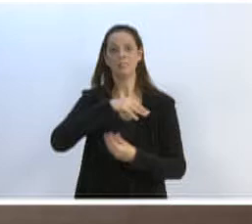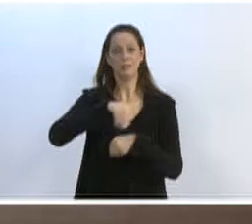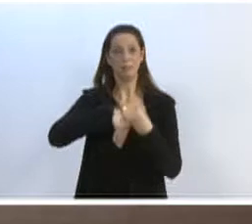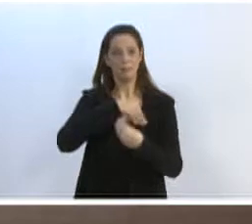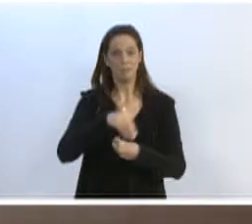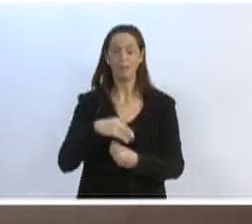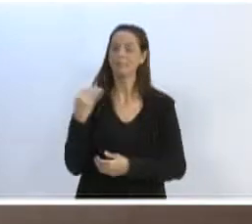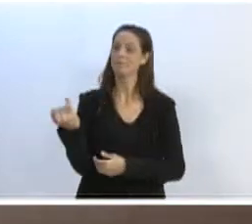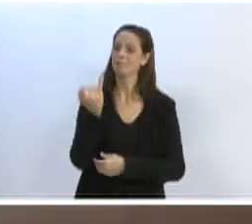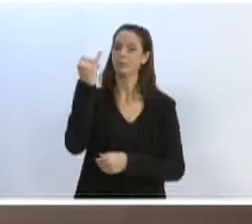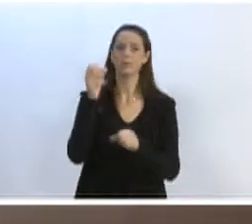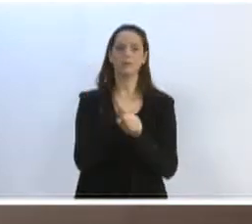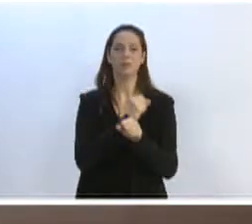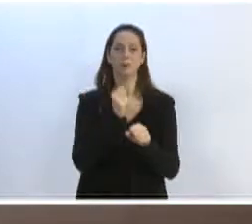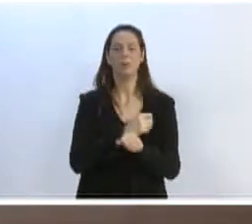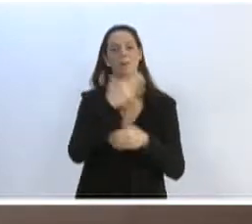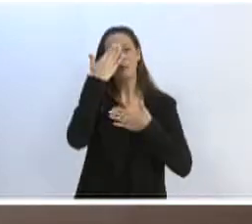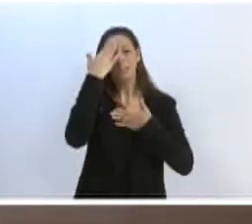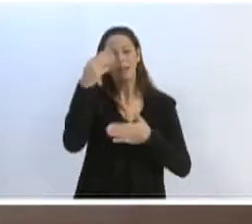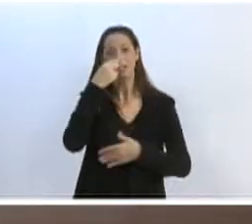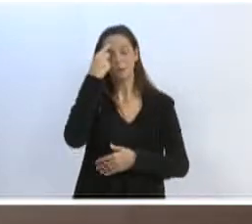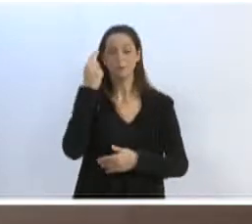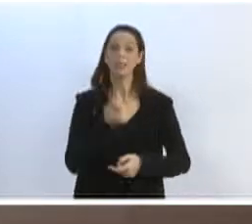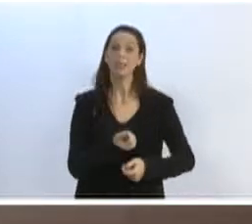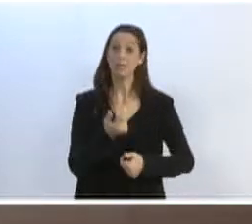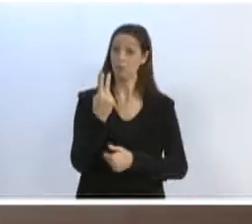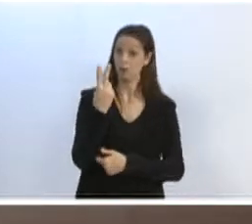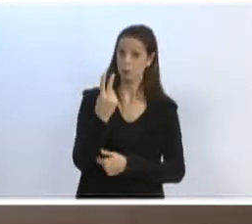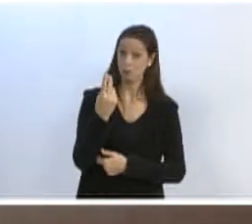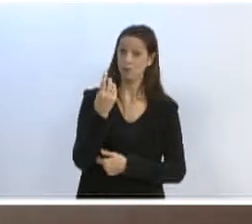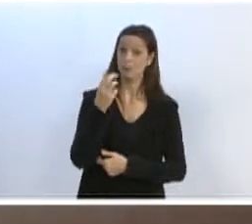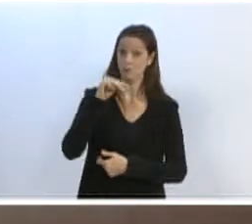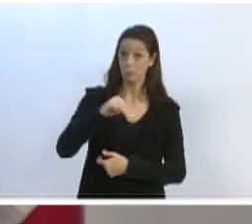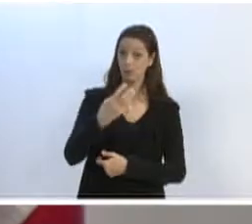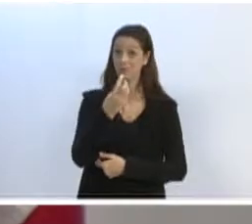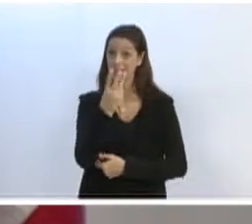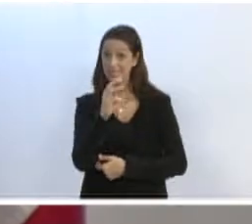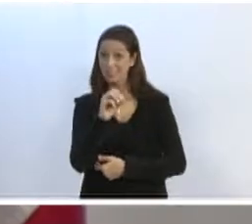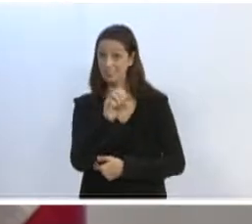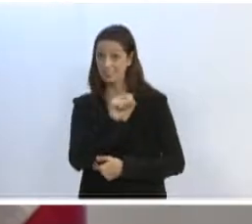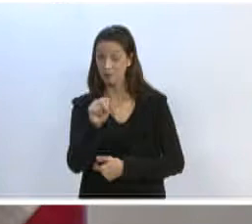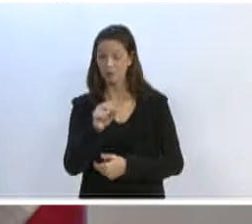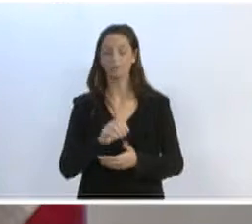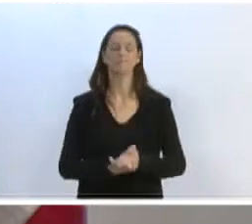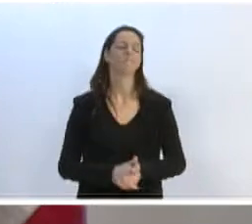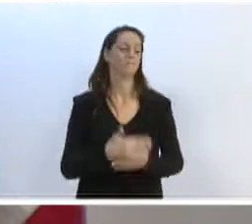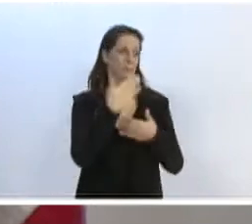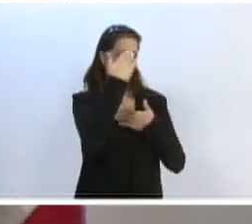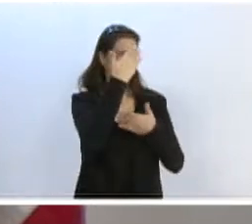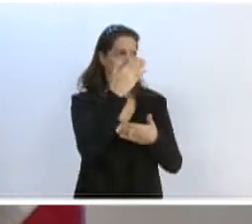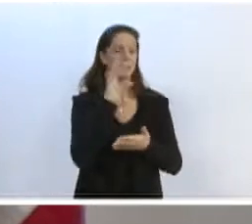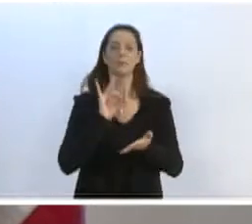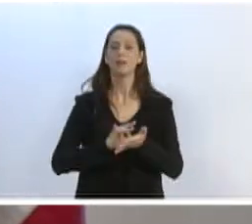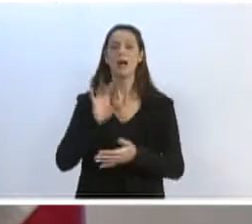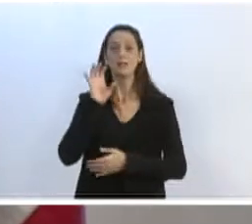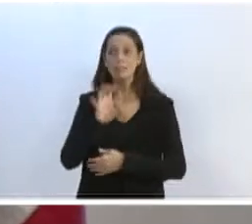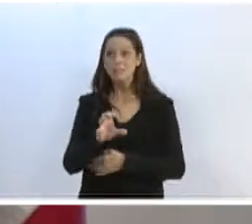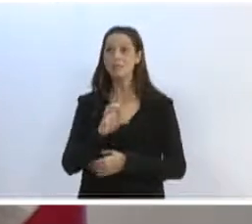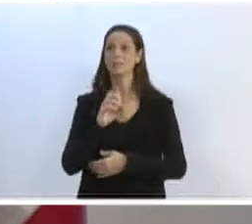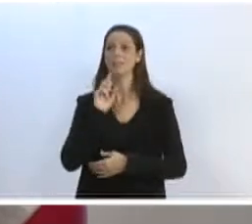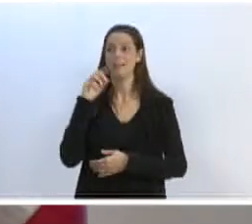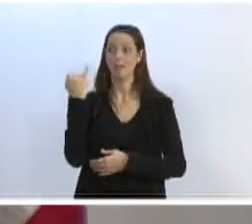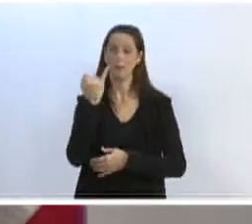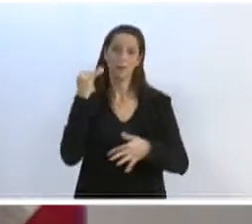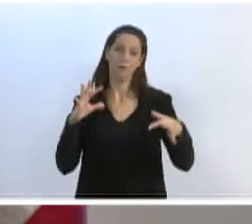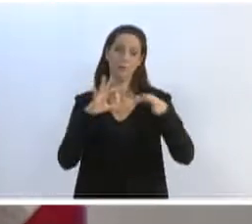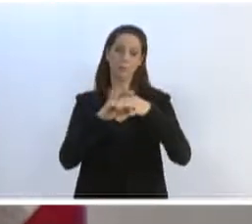importante obra muito obrigado e concedendo mais dois minutos e trinta obrigado presidente essa importância de parceria presidente senhor